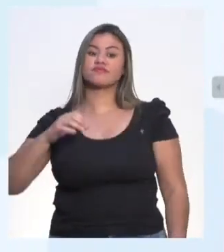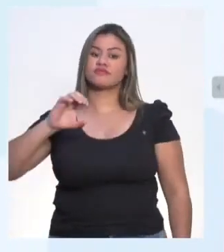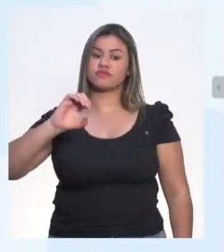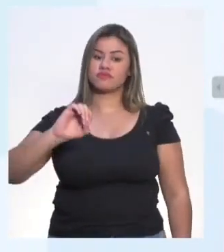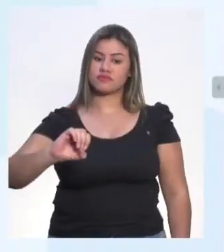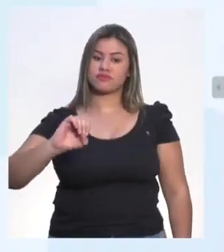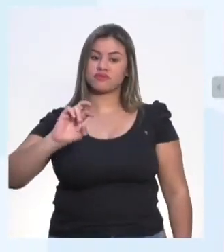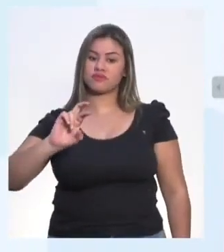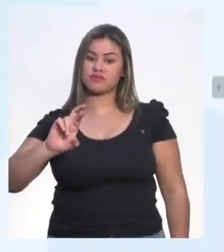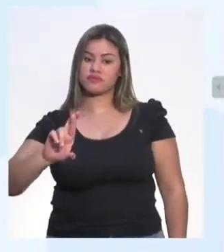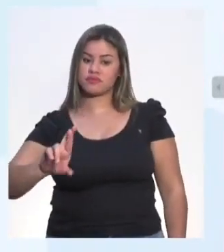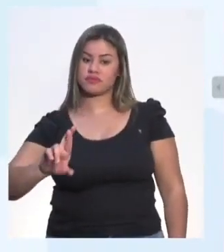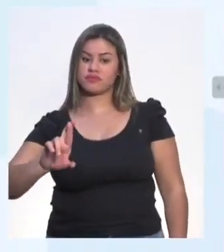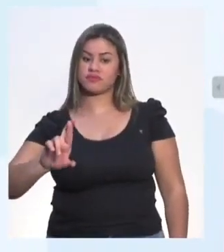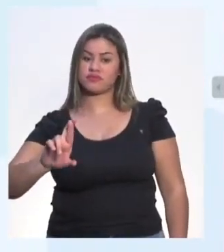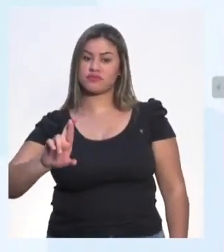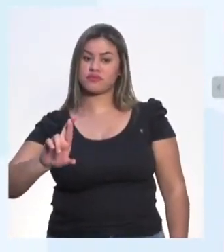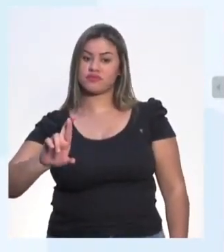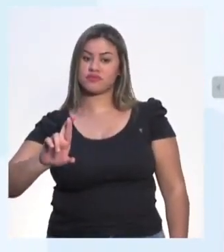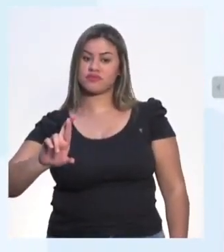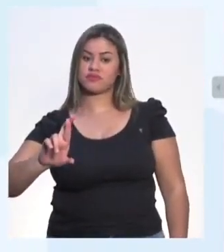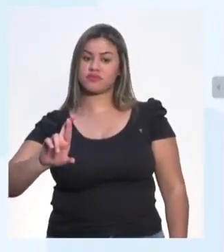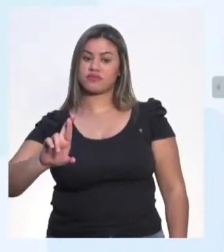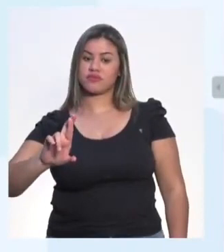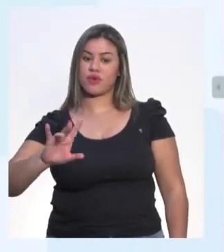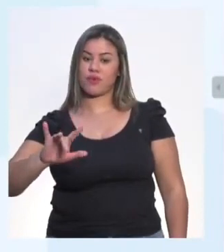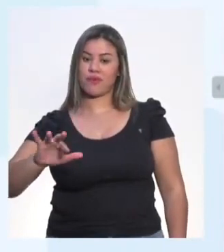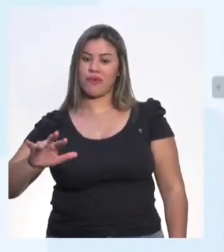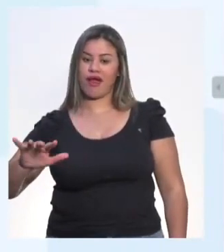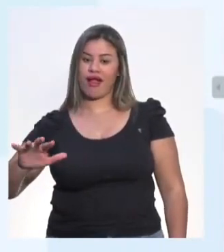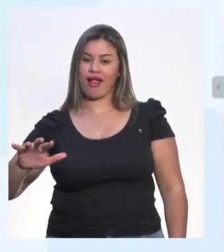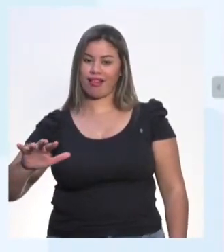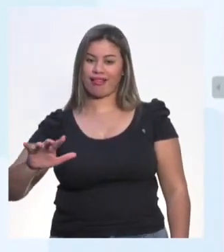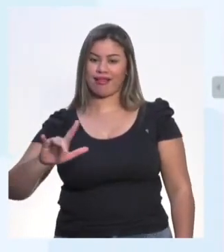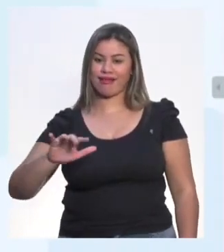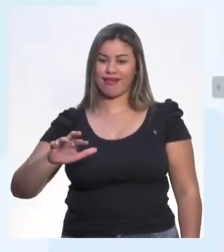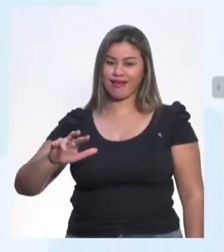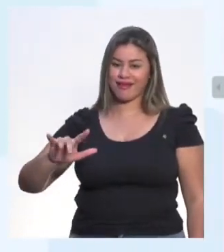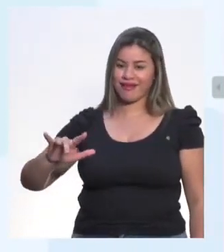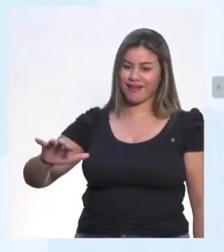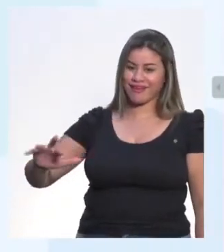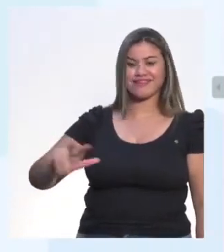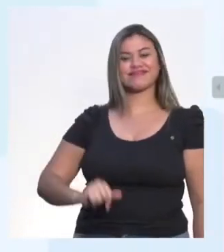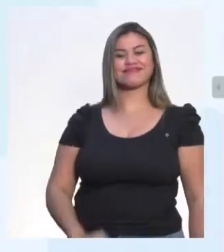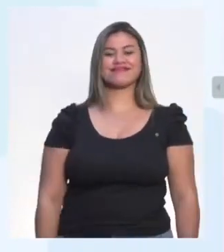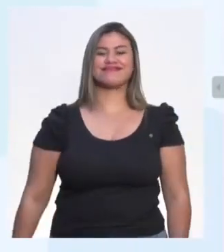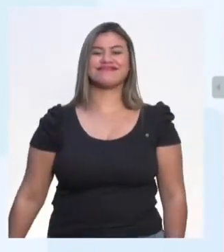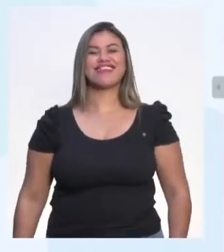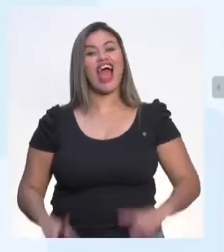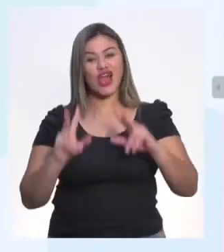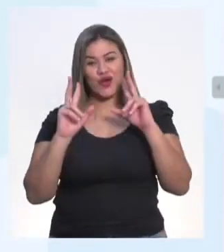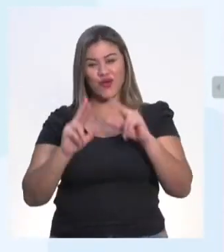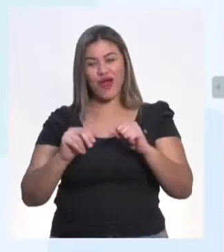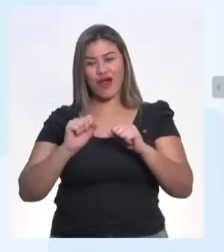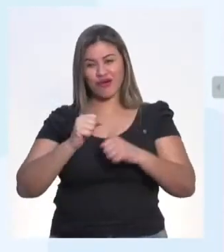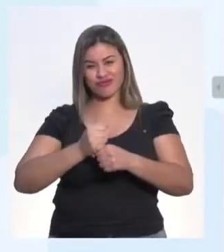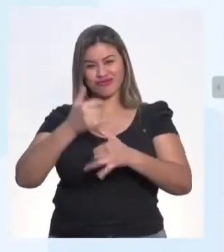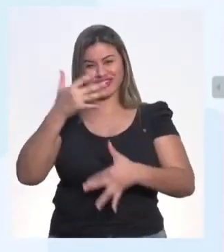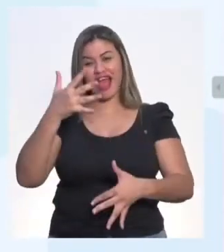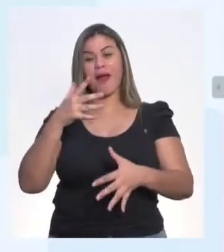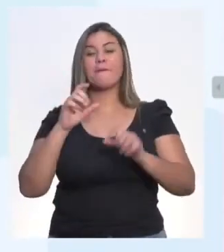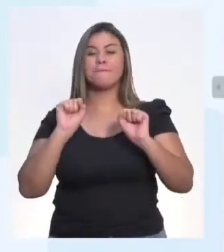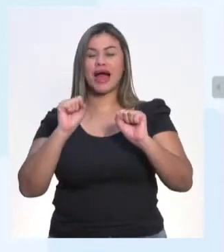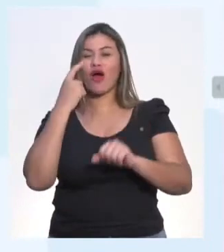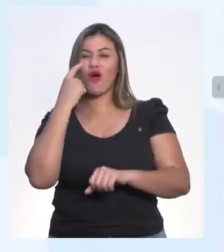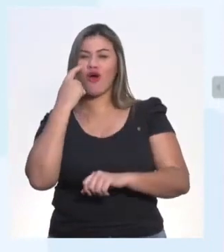o R. E aí, etc. Igual vocês falaram lá no chat. Ah, mas coloque a